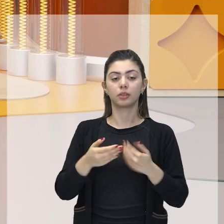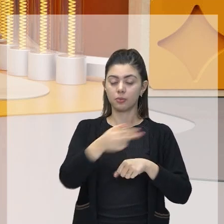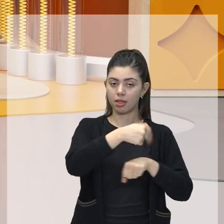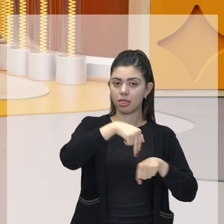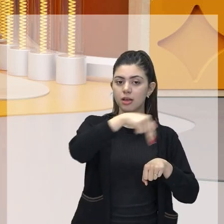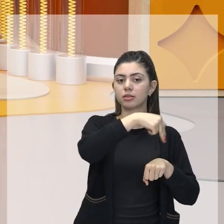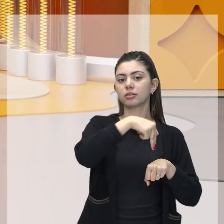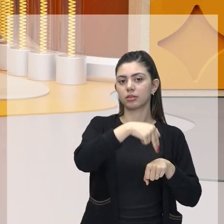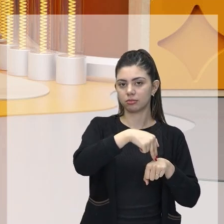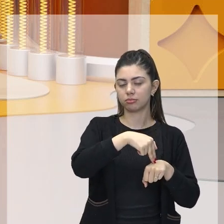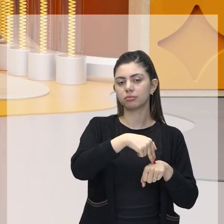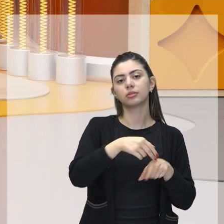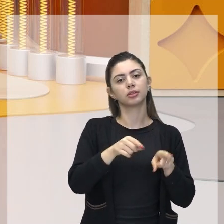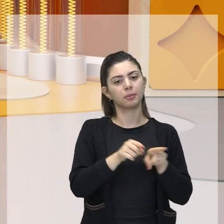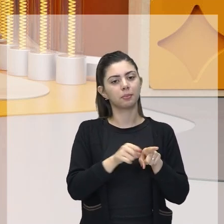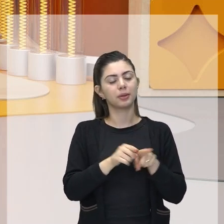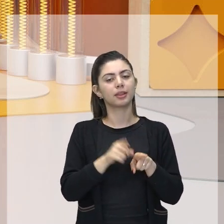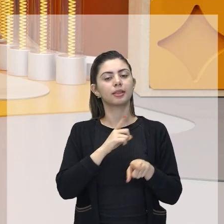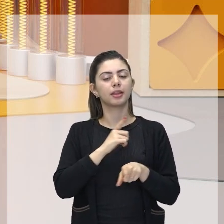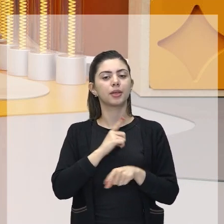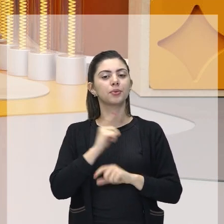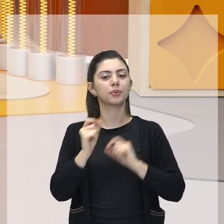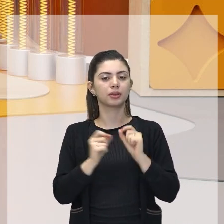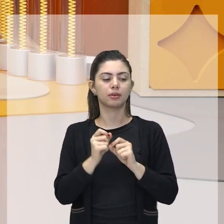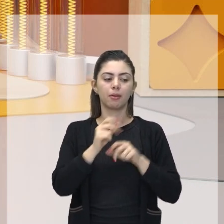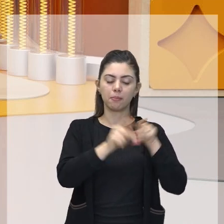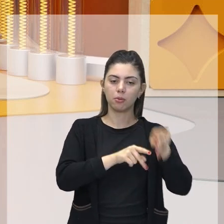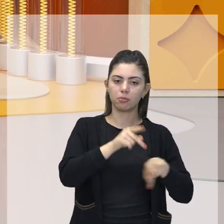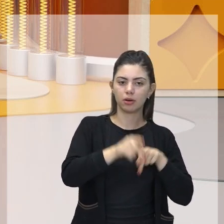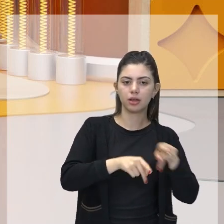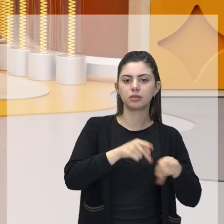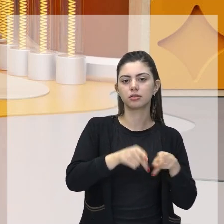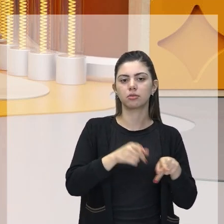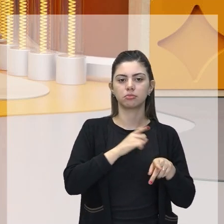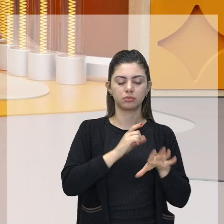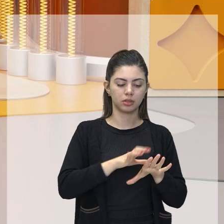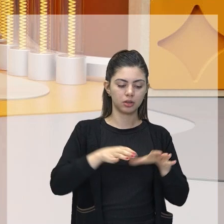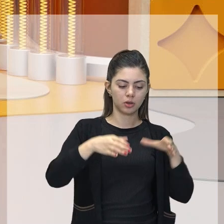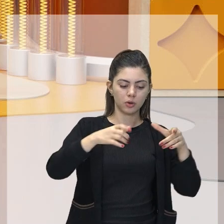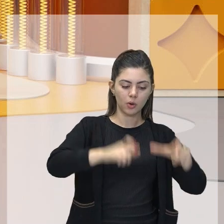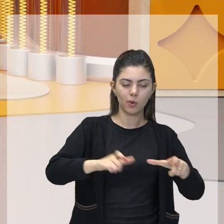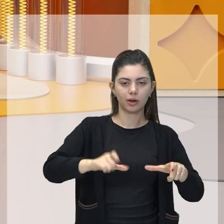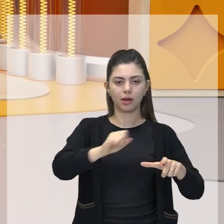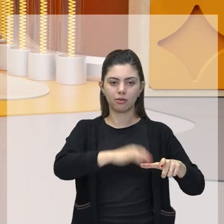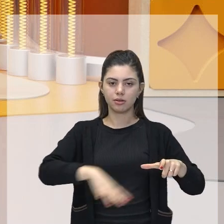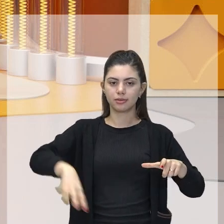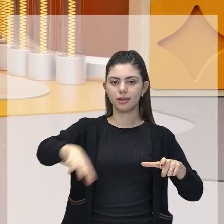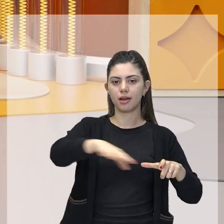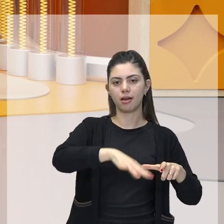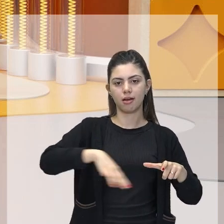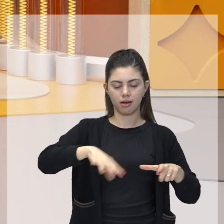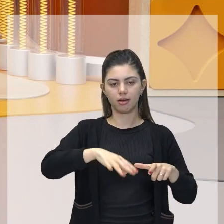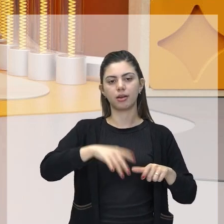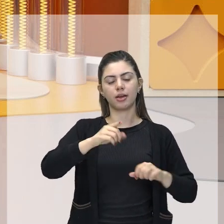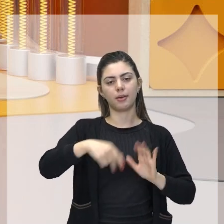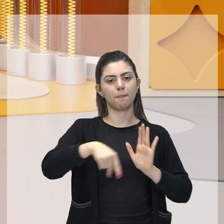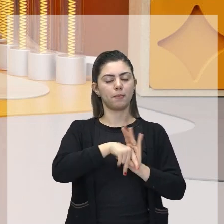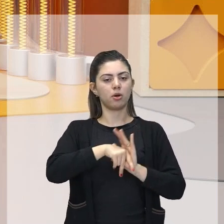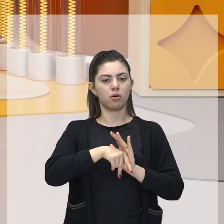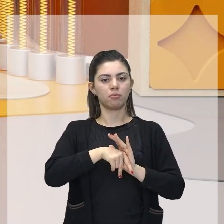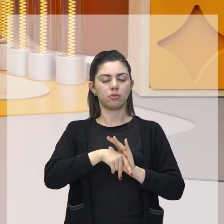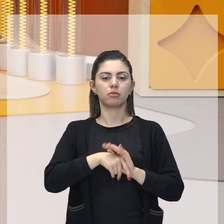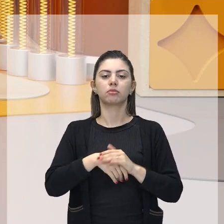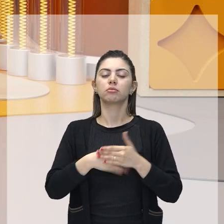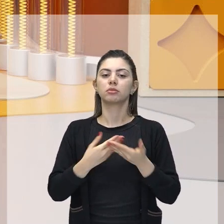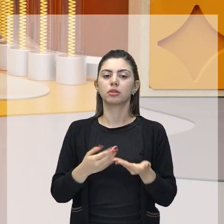se estrutura, né? Toda nação, esse povo que se organiza dentro do território, que se identifica como tal, que se forma como nação, ele